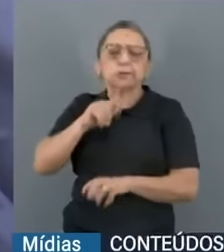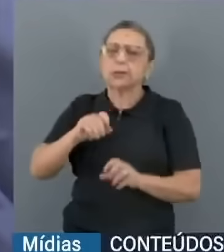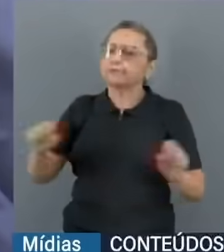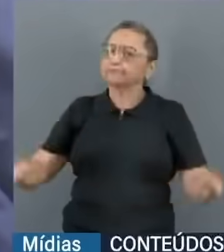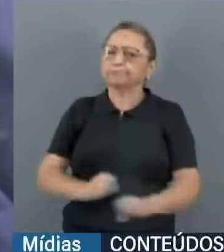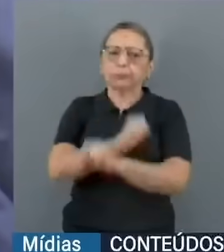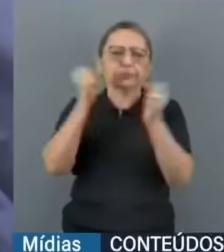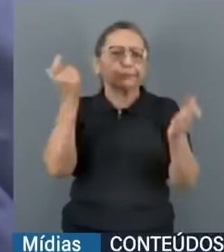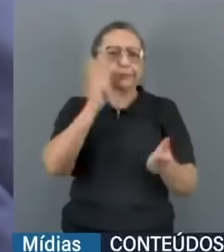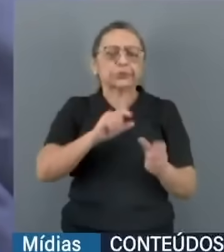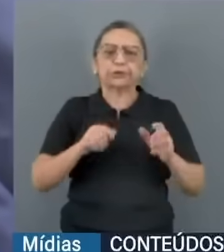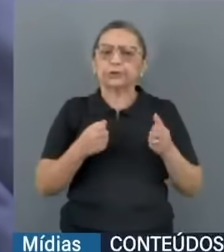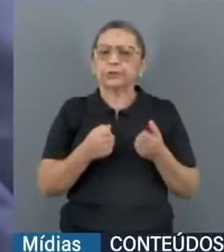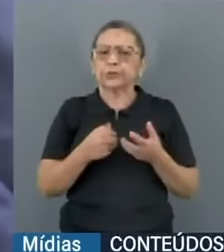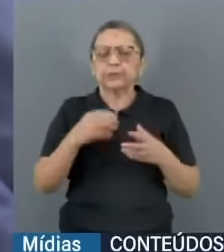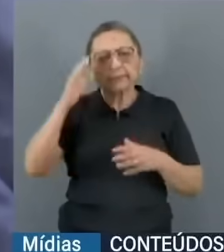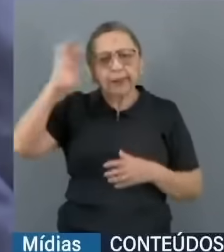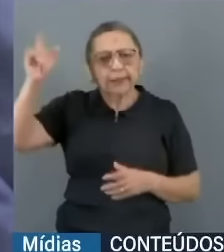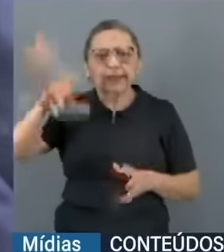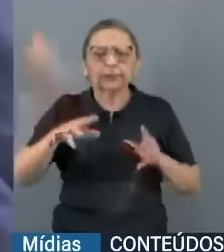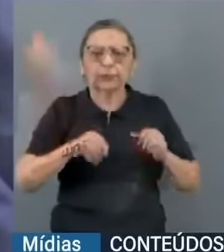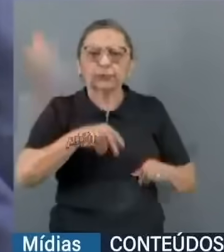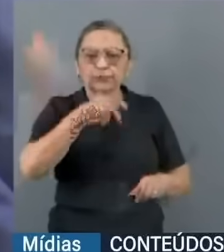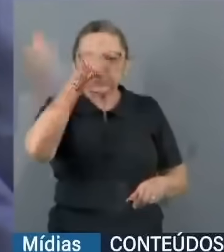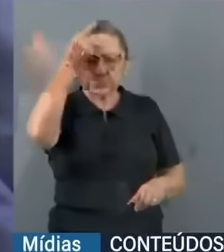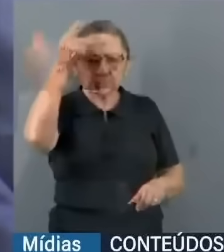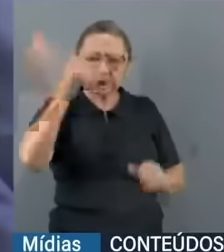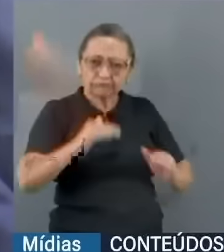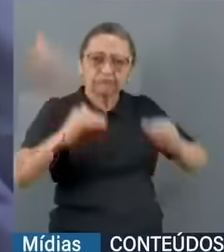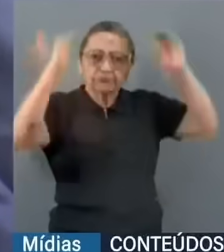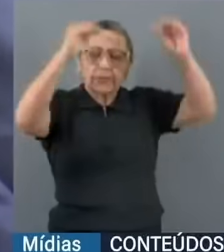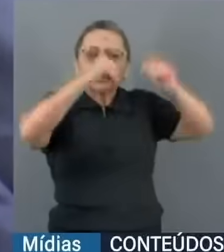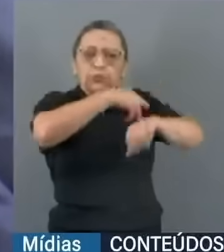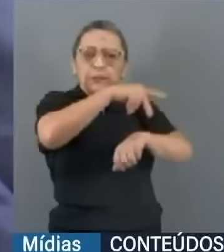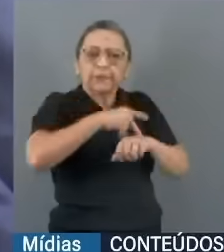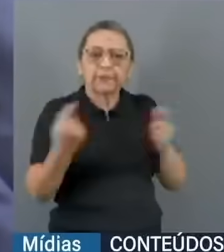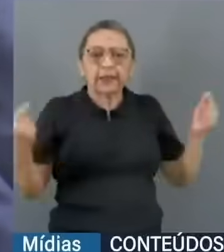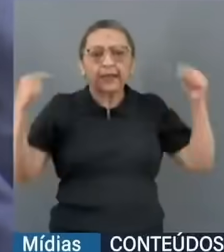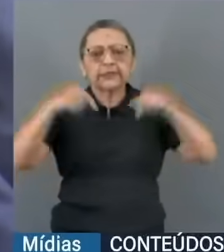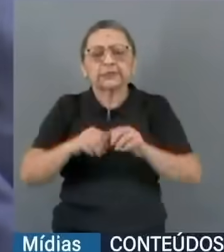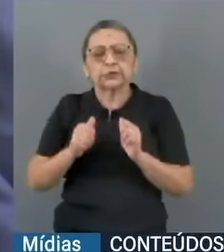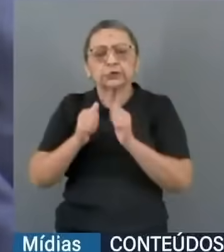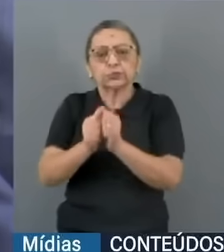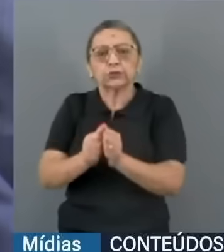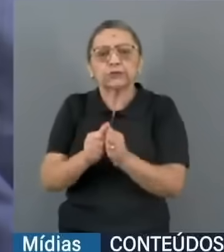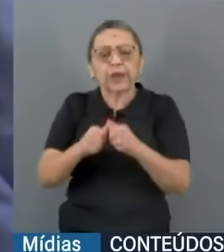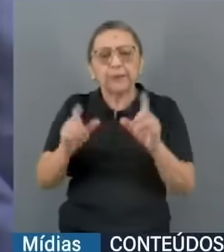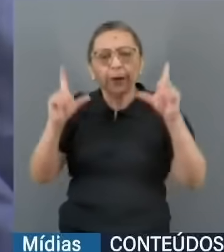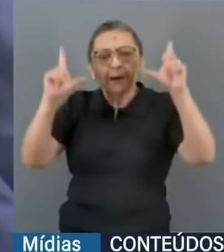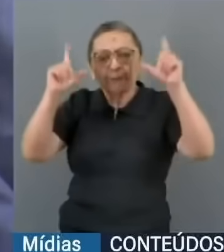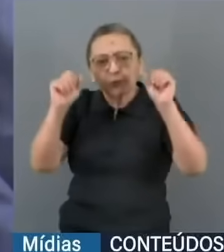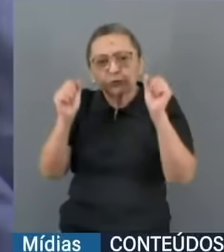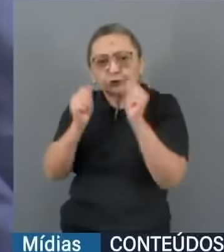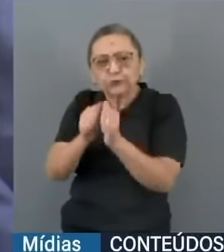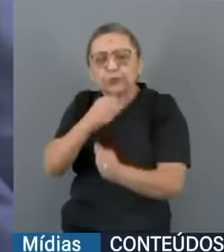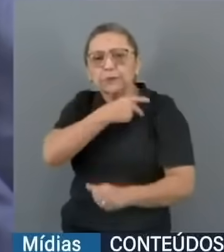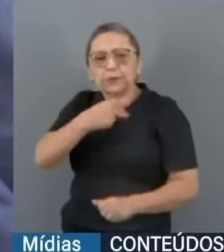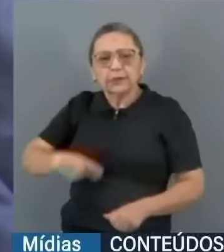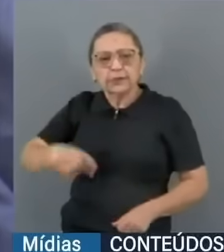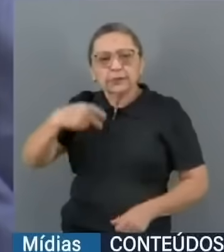impossível imaginar que os republicanos e os democratas conseguissem tirar uma foto com o presidente da